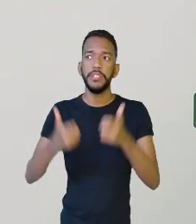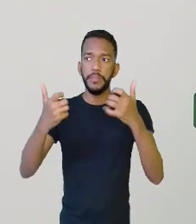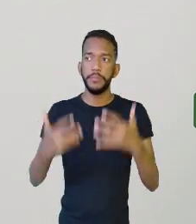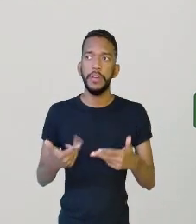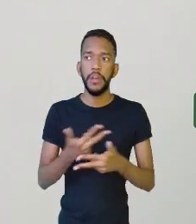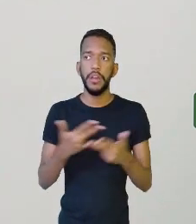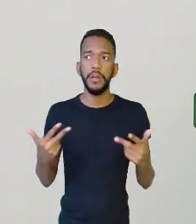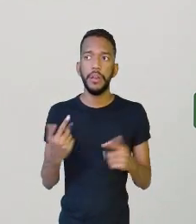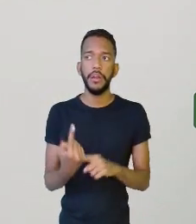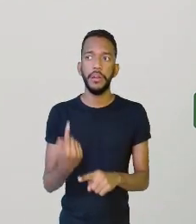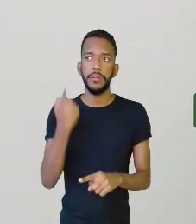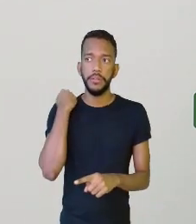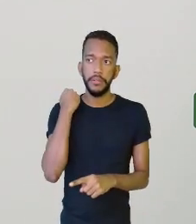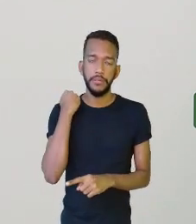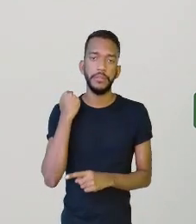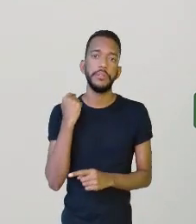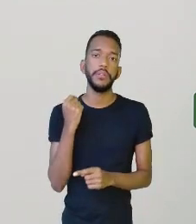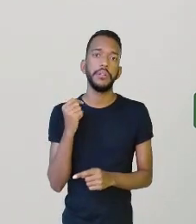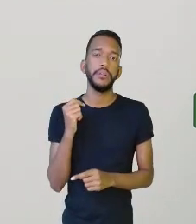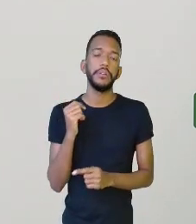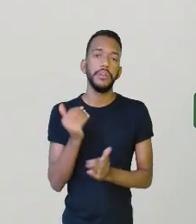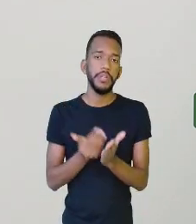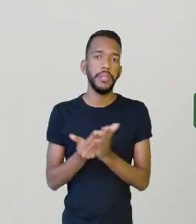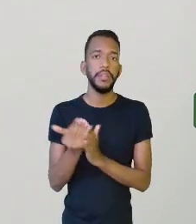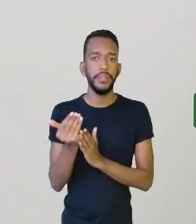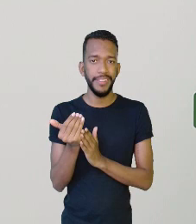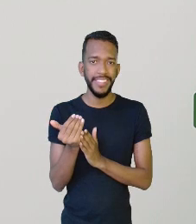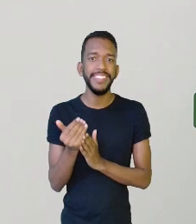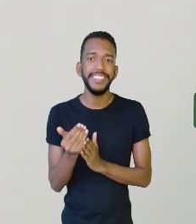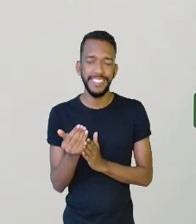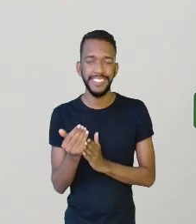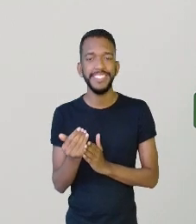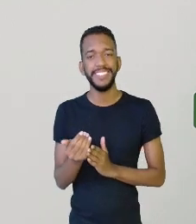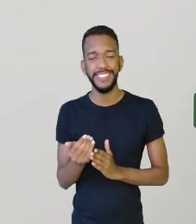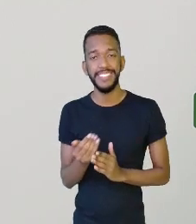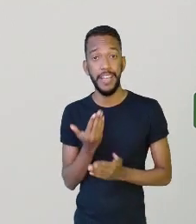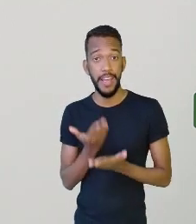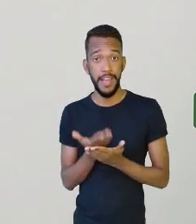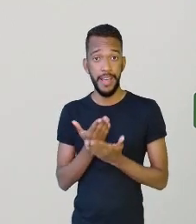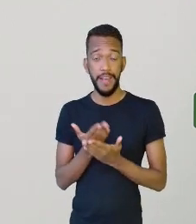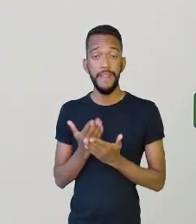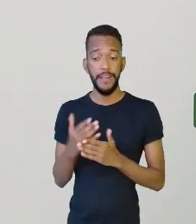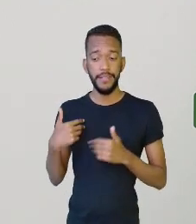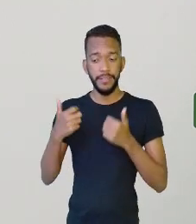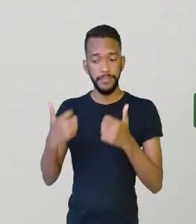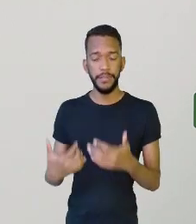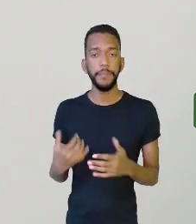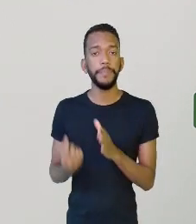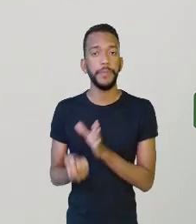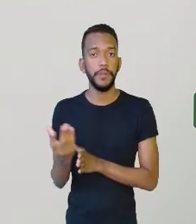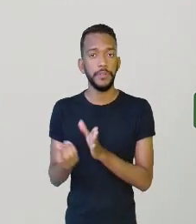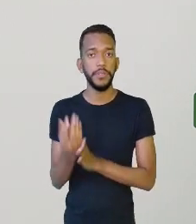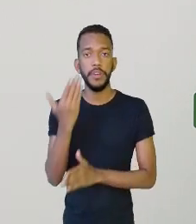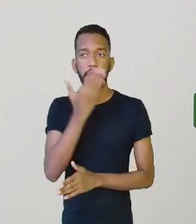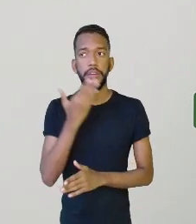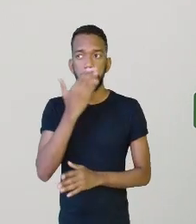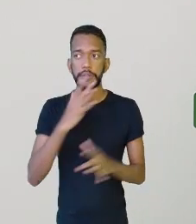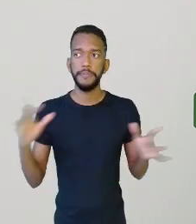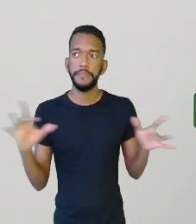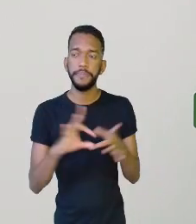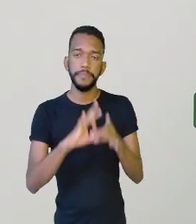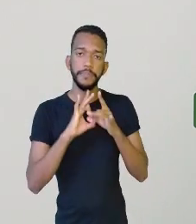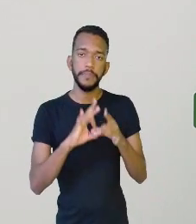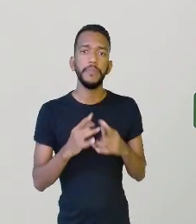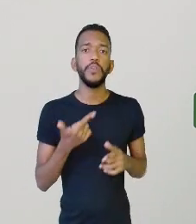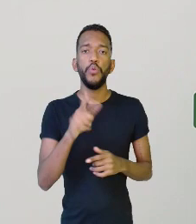coisinha que eu disse lá no início da nossa aula. Então, essa produção do açúcar está ligada